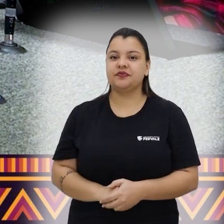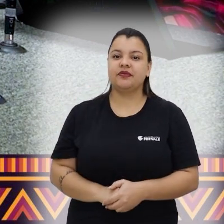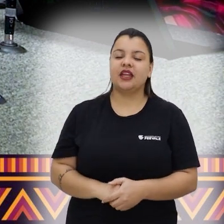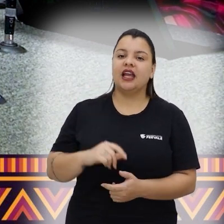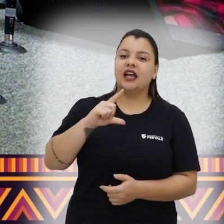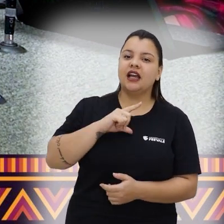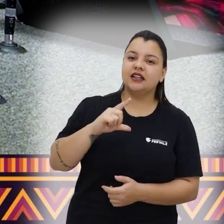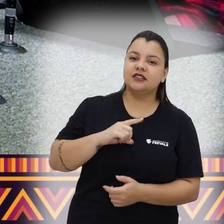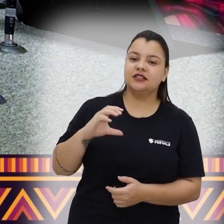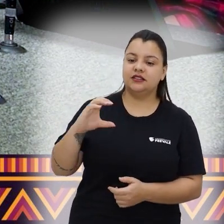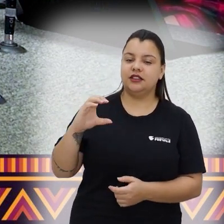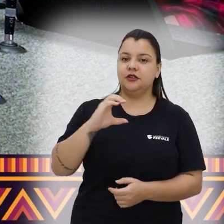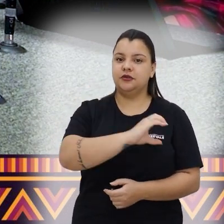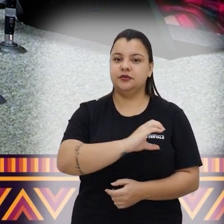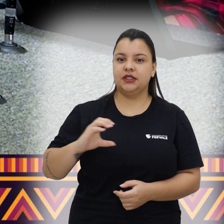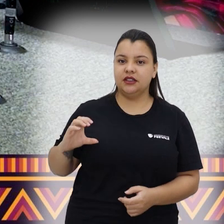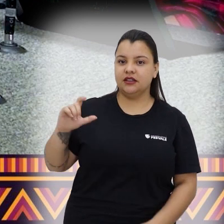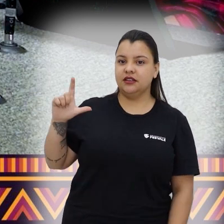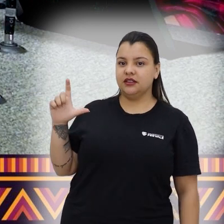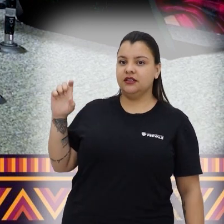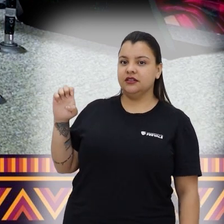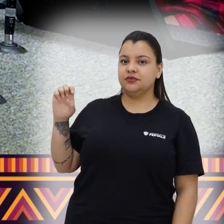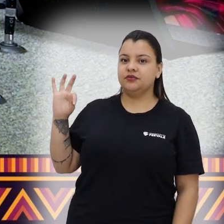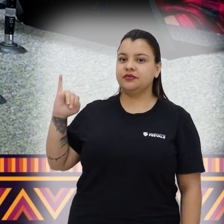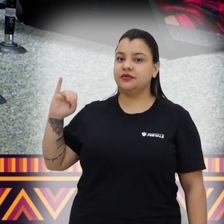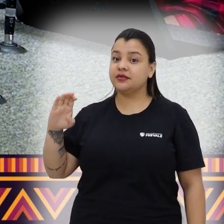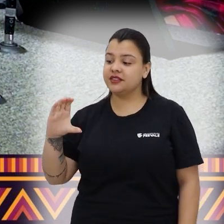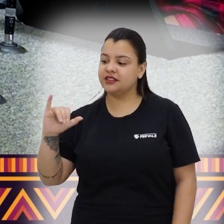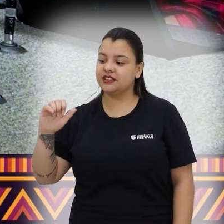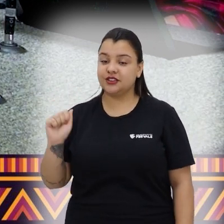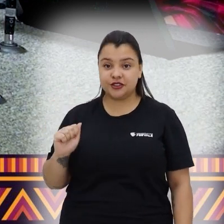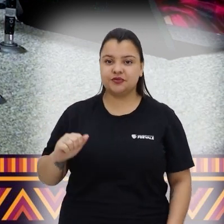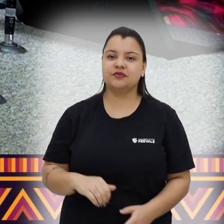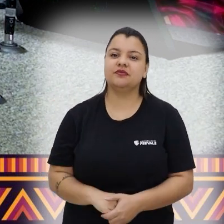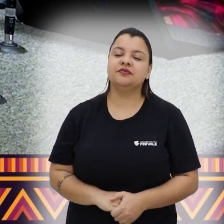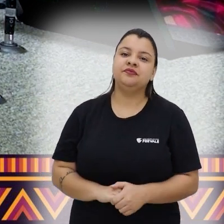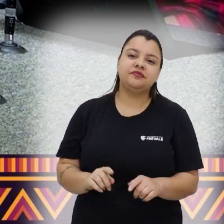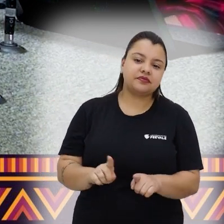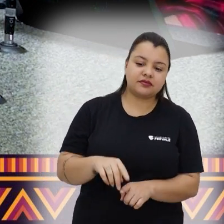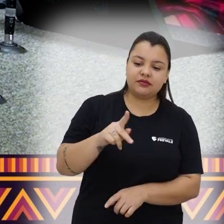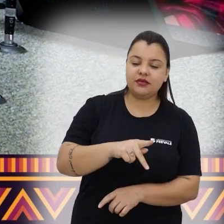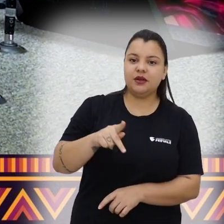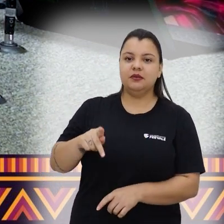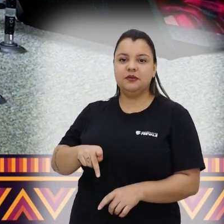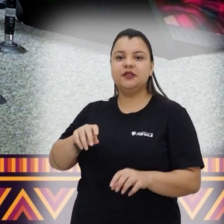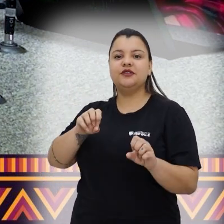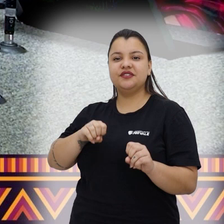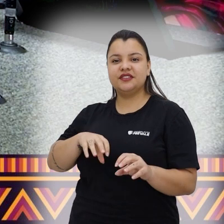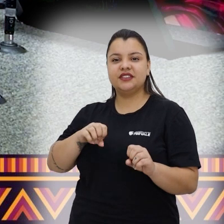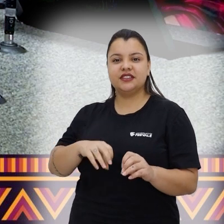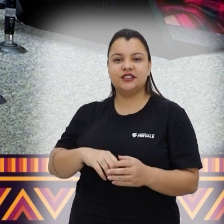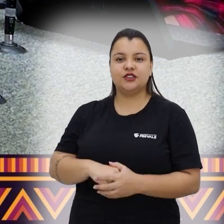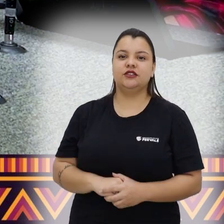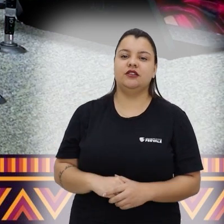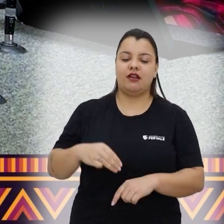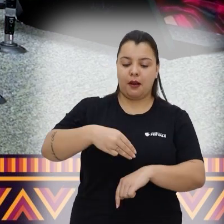Letícia, que, enfim, me deu meus 2 sobrinhos lindos, que é uma professora